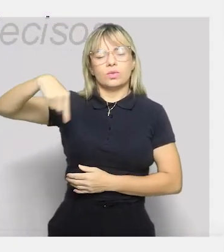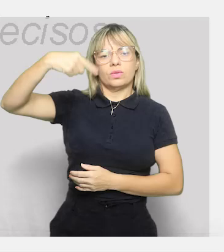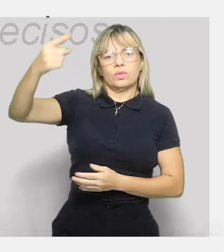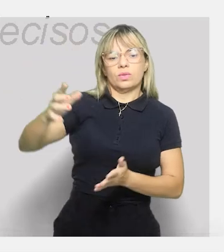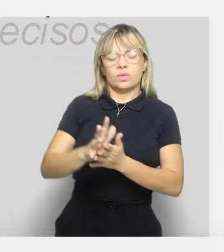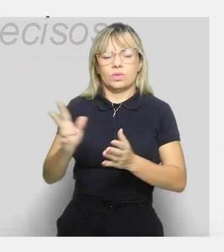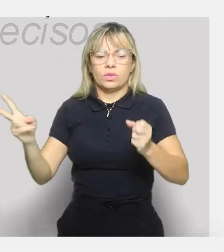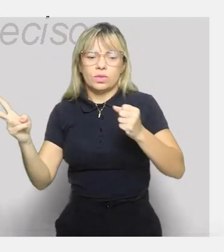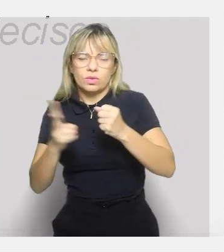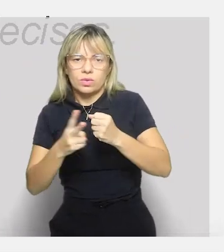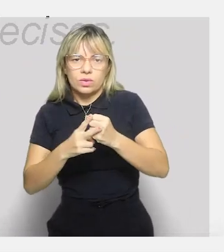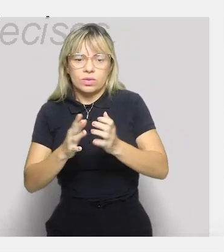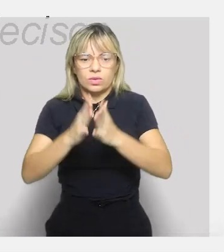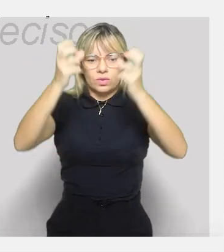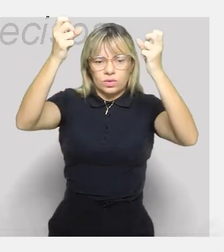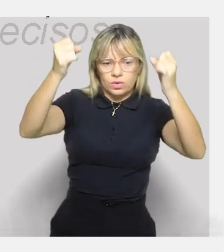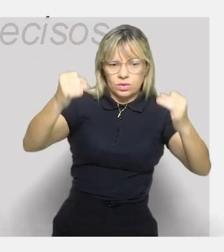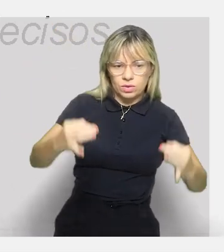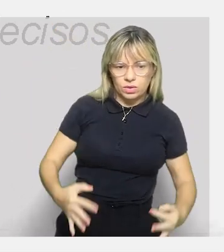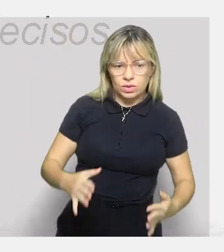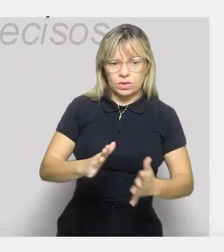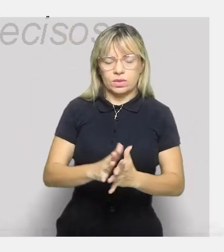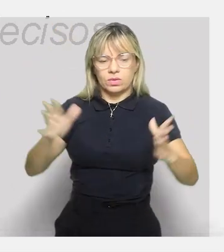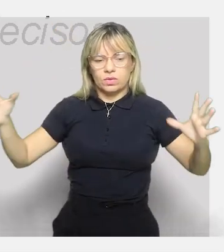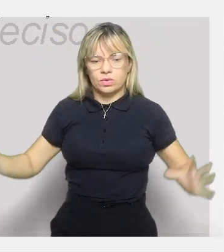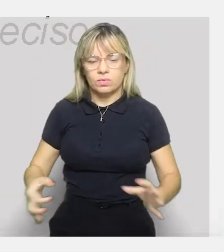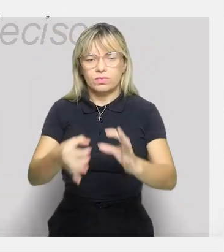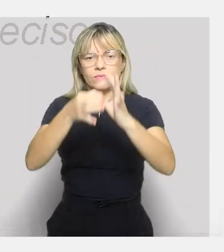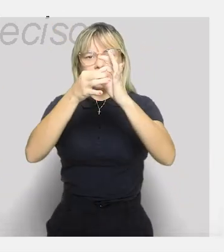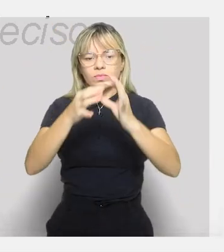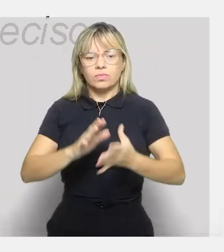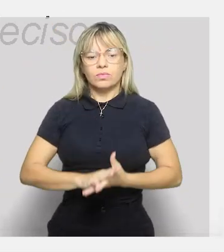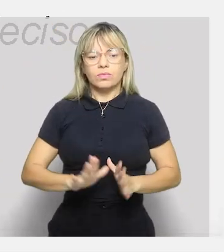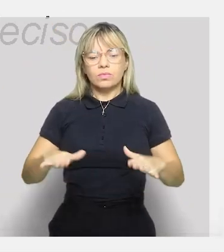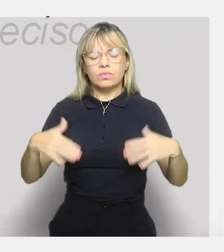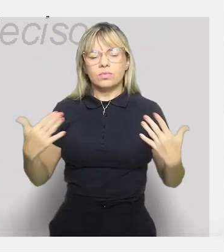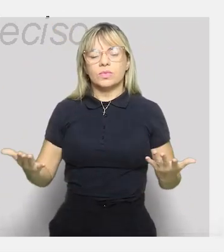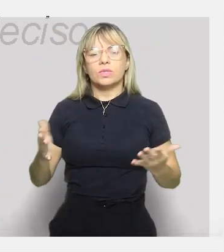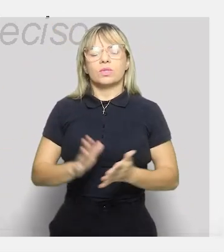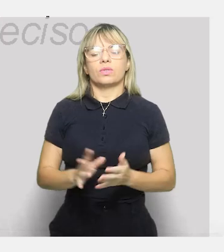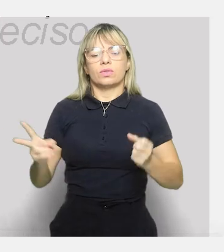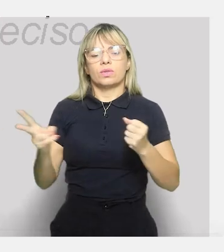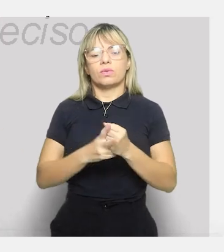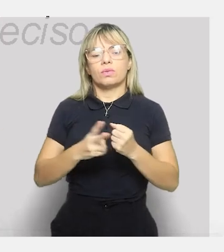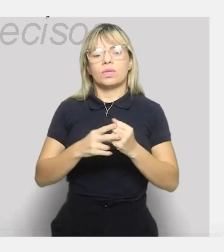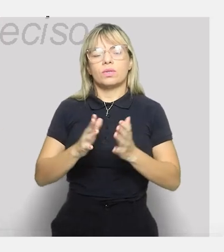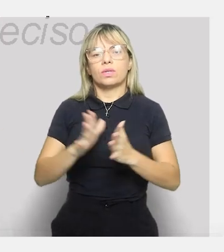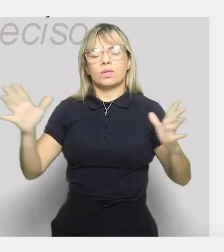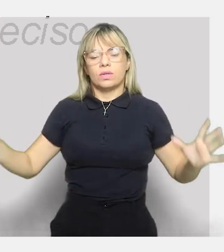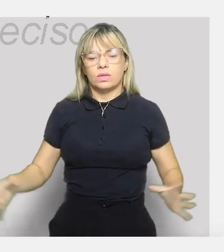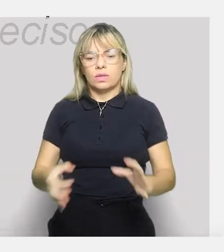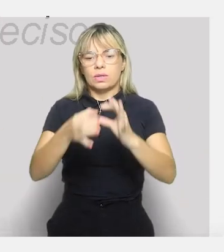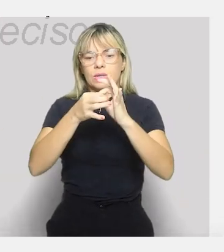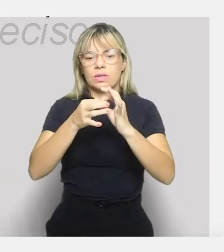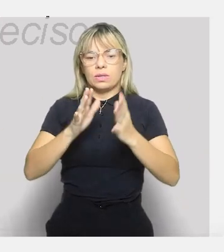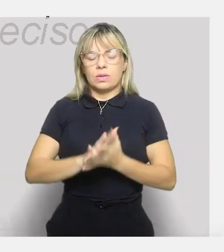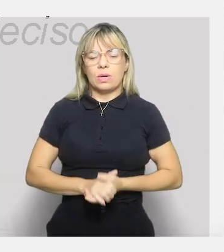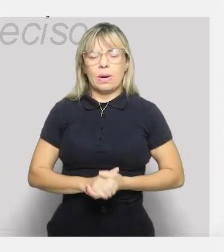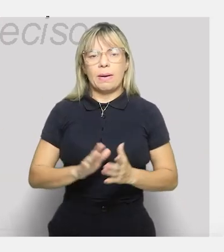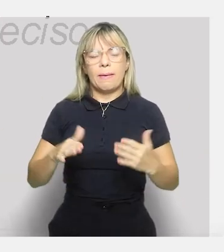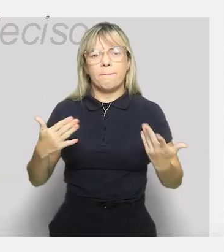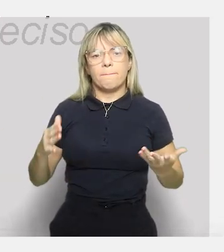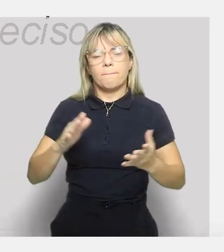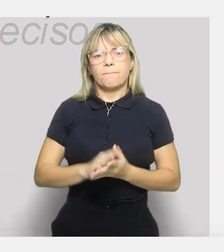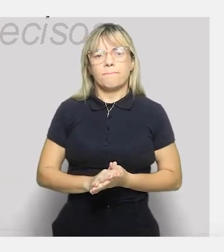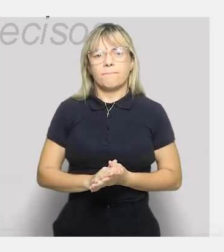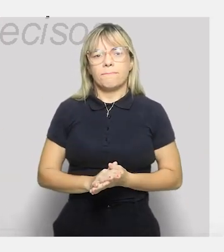que nós vamos comentar é o chamado verbo de ligação. Então, um verbo de ligação, certo? O verbo de ligação,